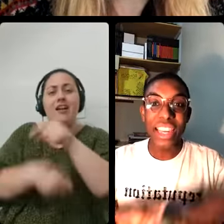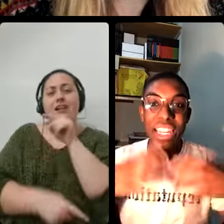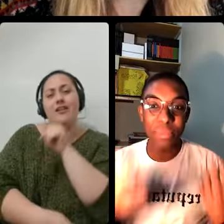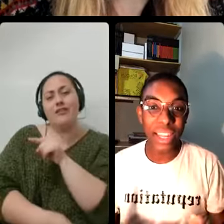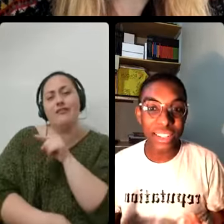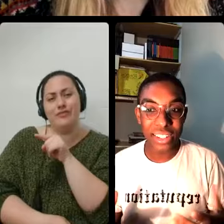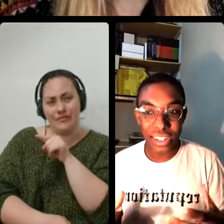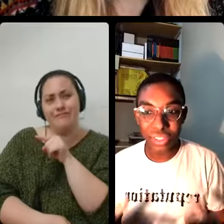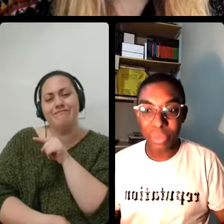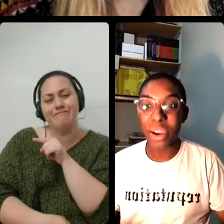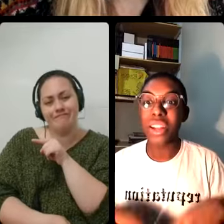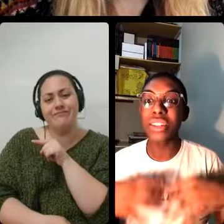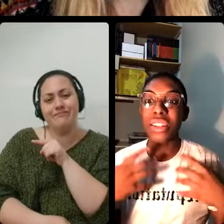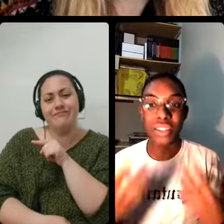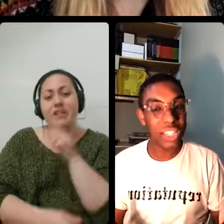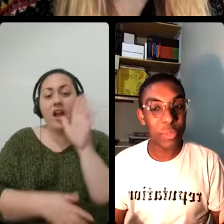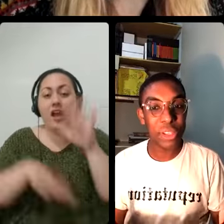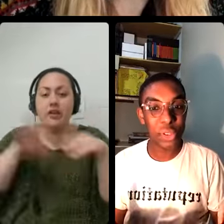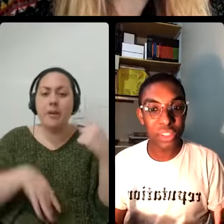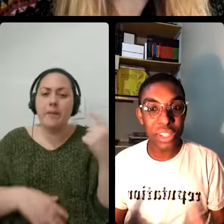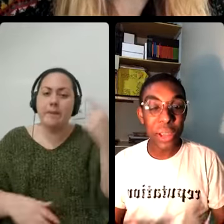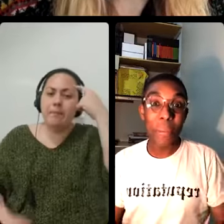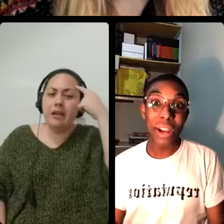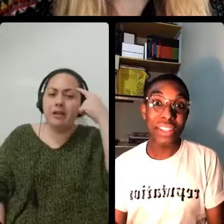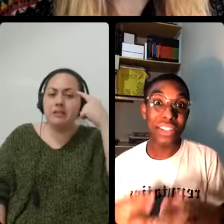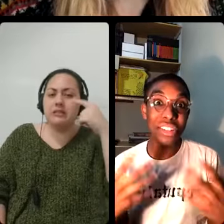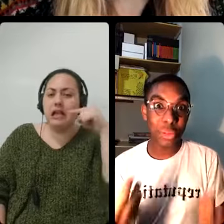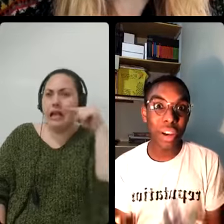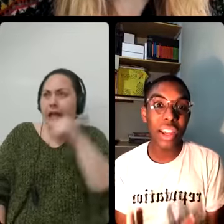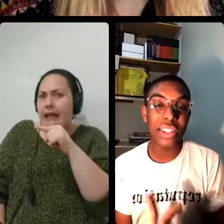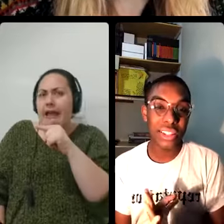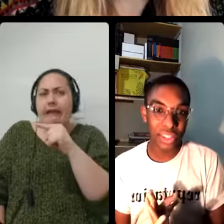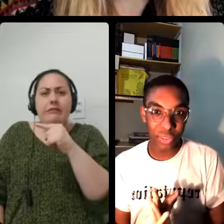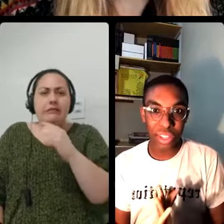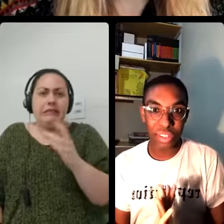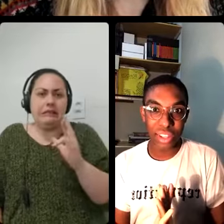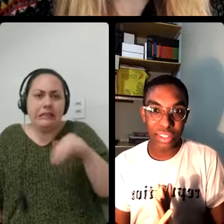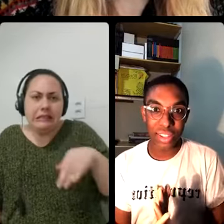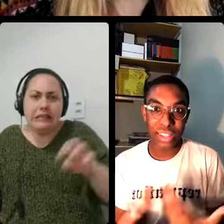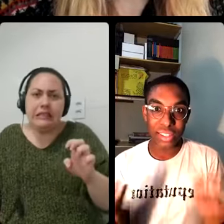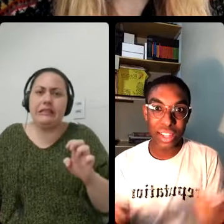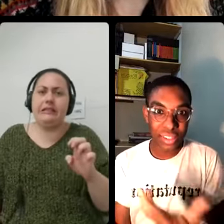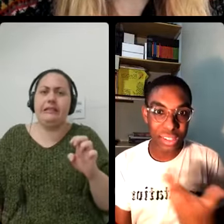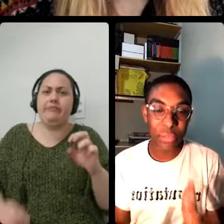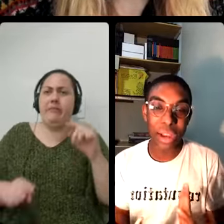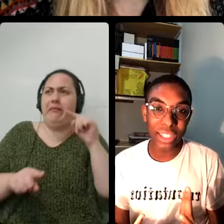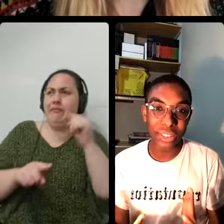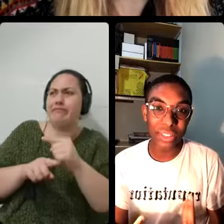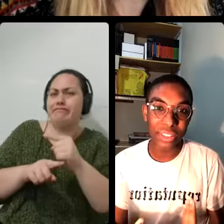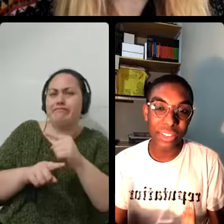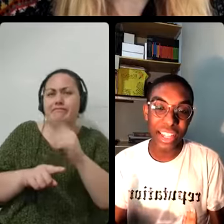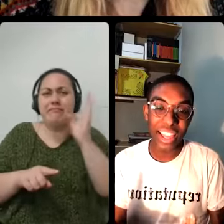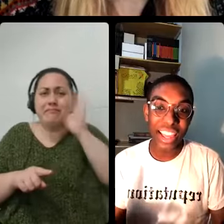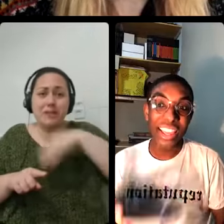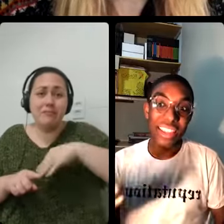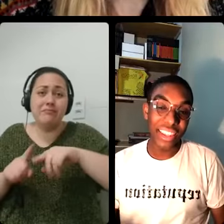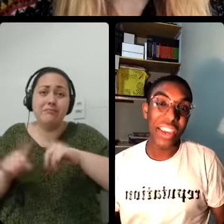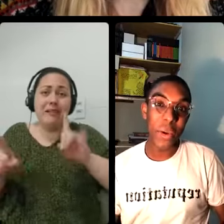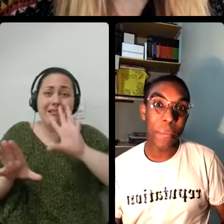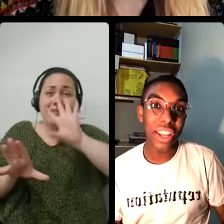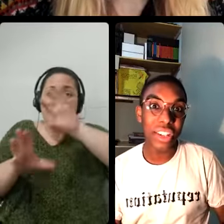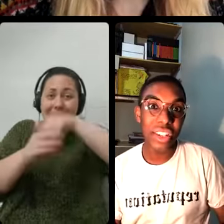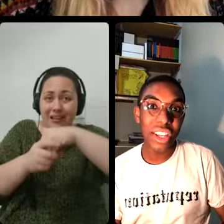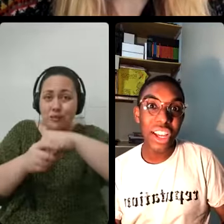acaba criminalizando e marginalizando essas pessoas, mas existe uma organização dentro desses espaços, né, e